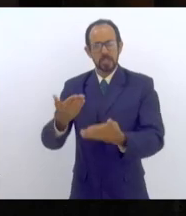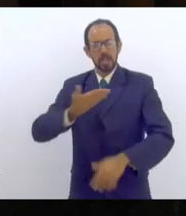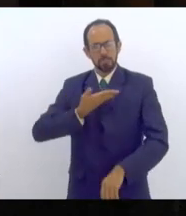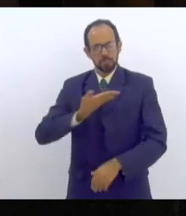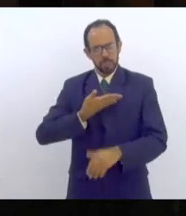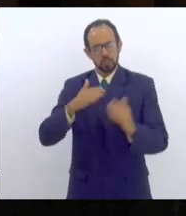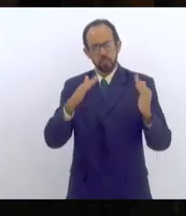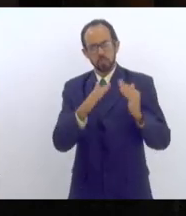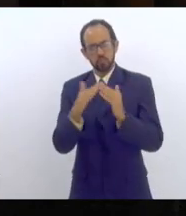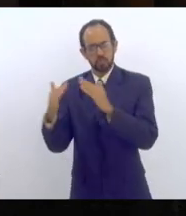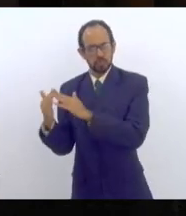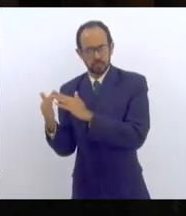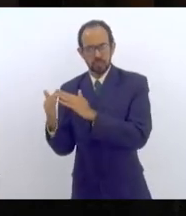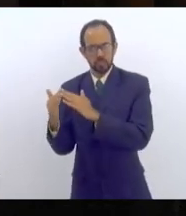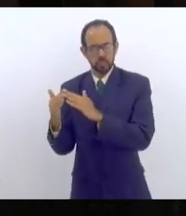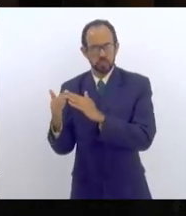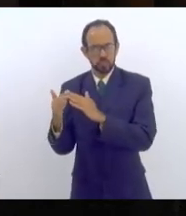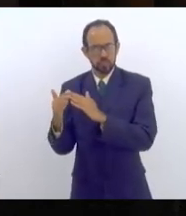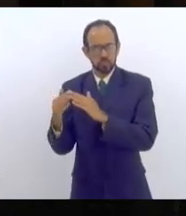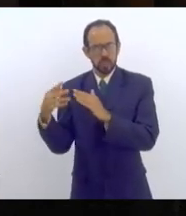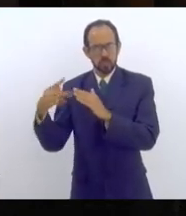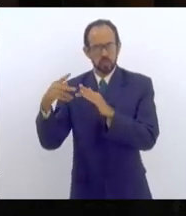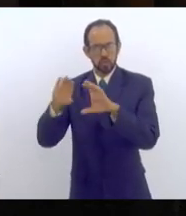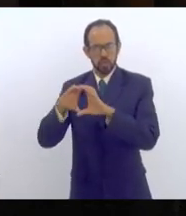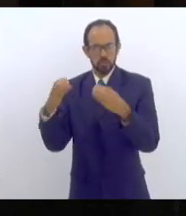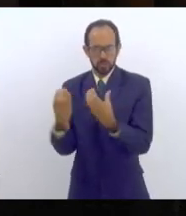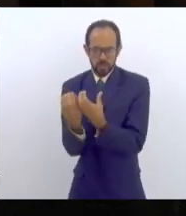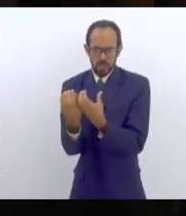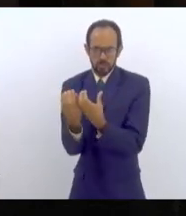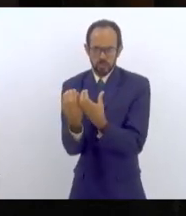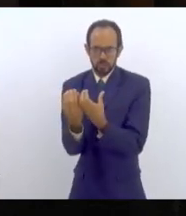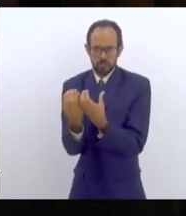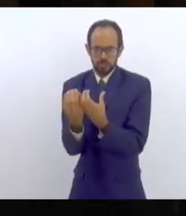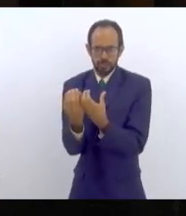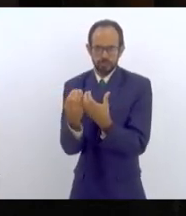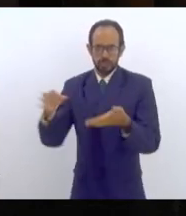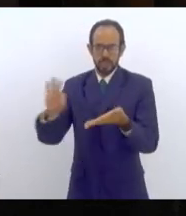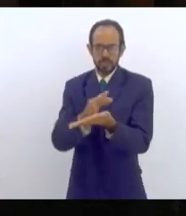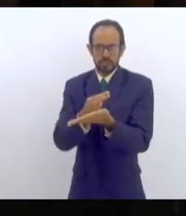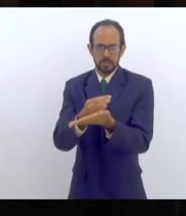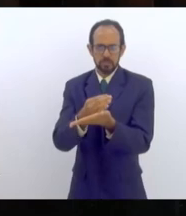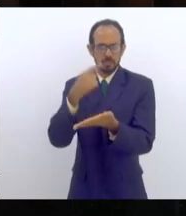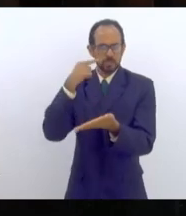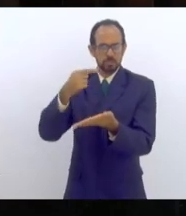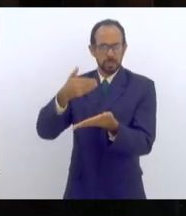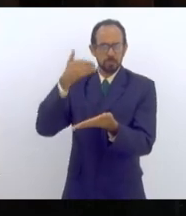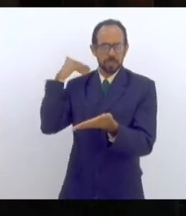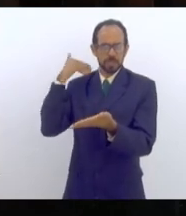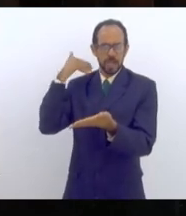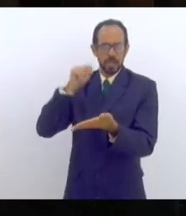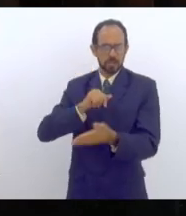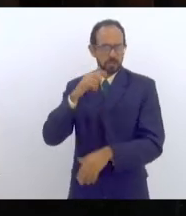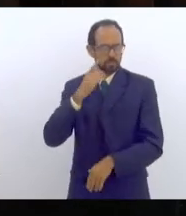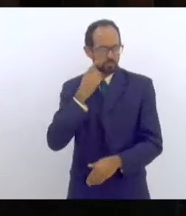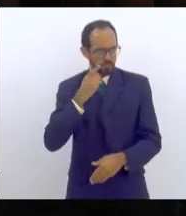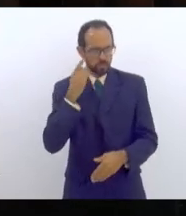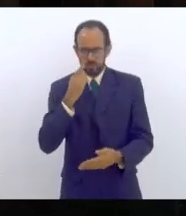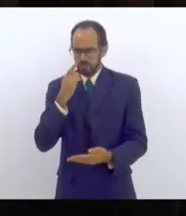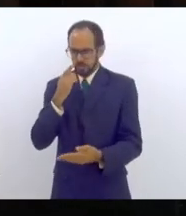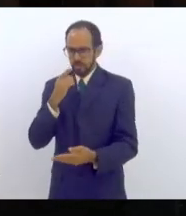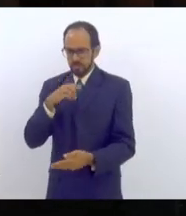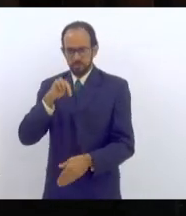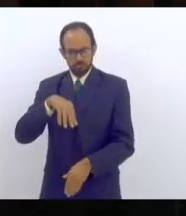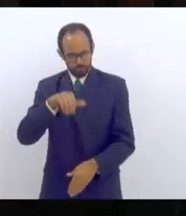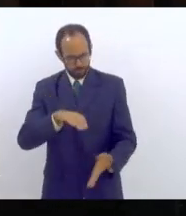vizinhos de suas comunidades. Assinamos na semana passada, deputado Carlos